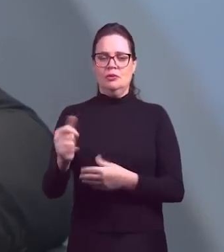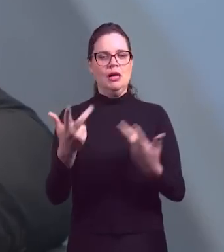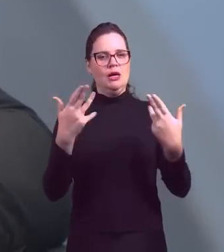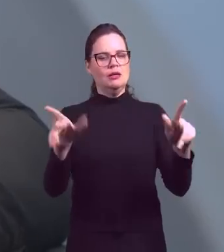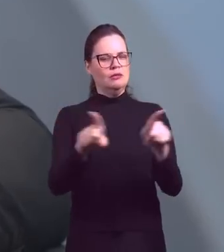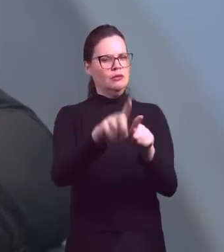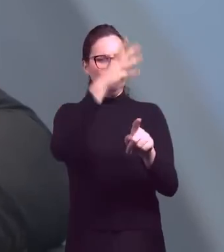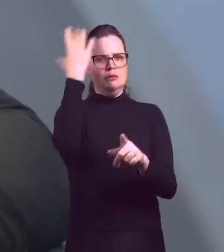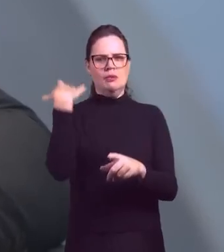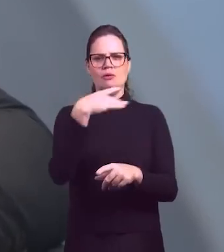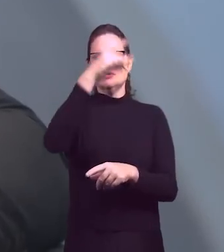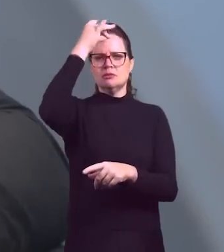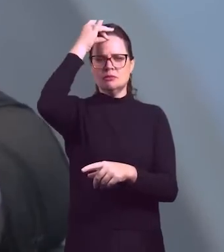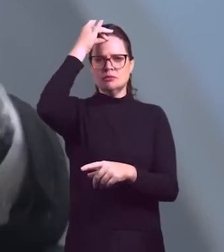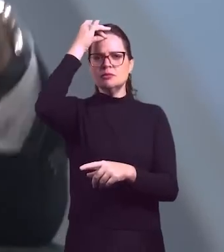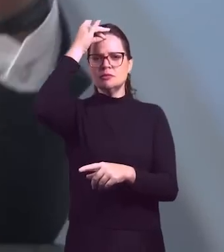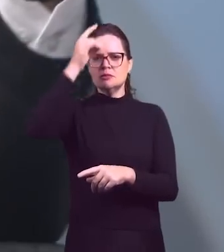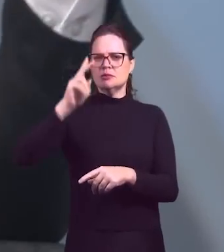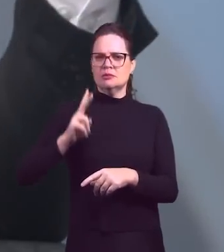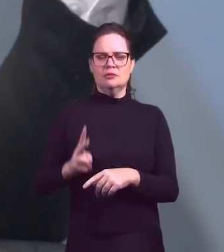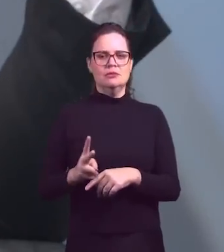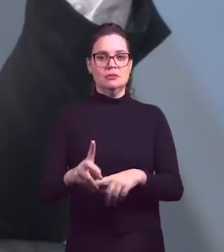Assim como o Espírito Santo, que